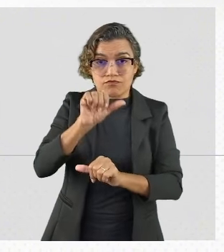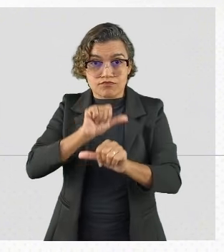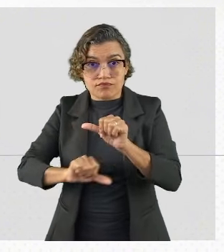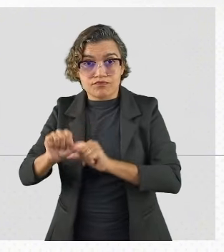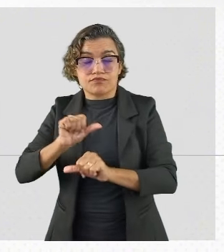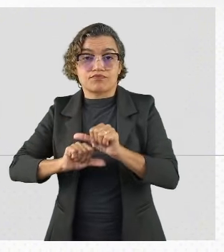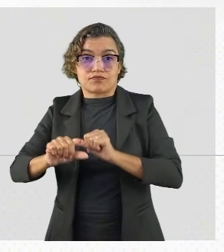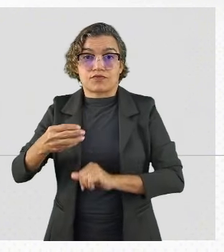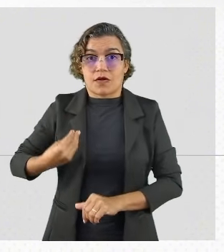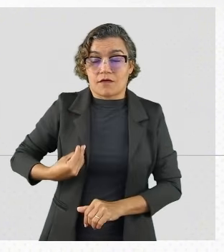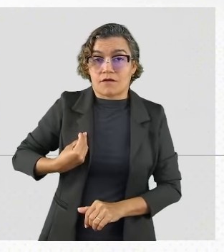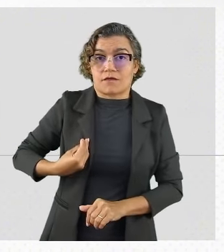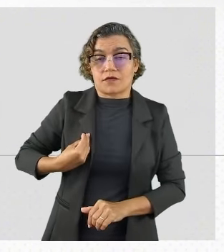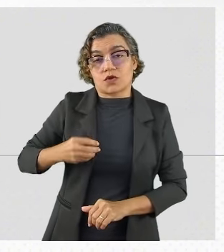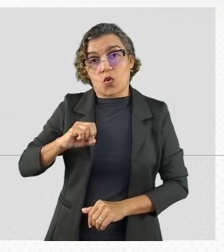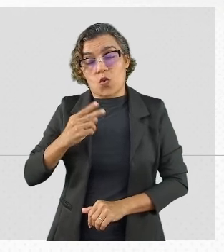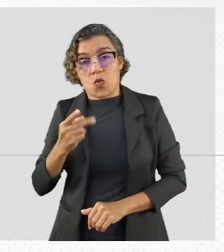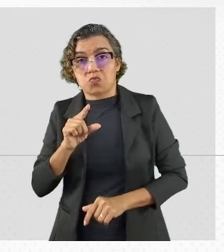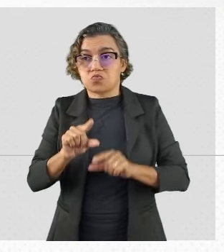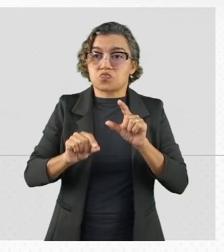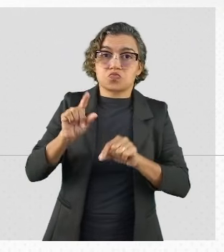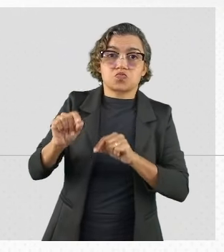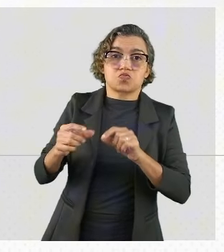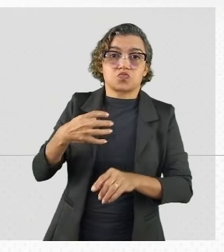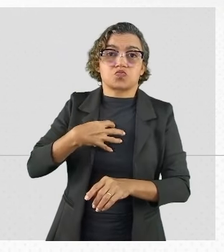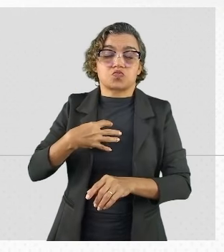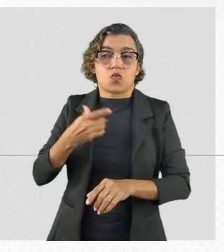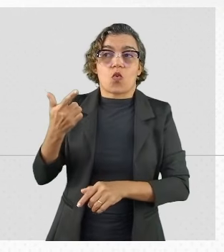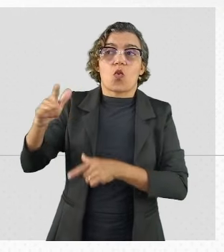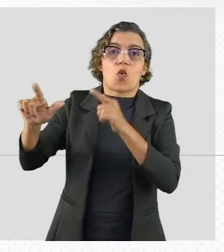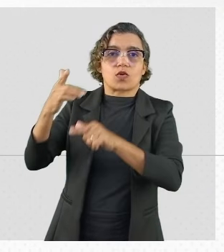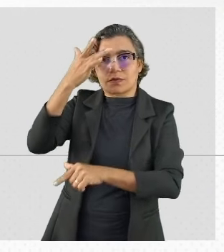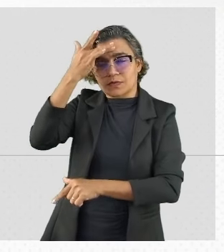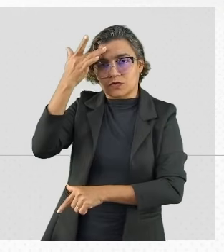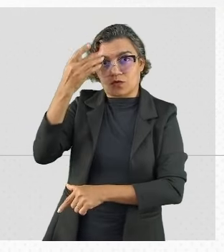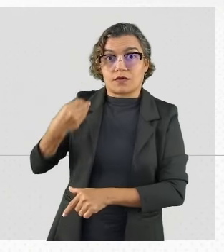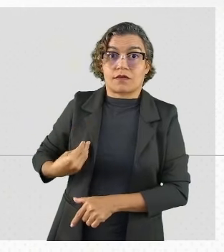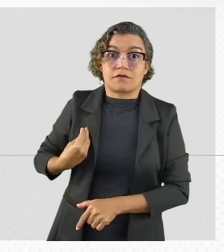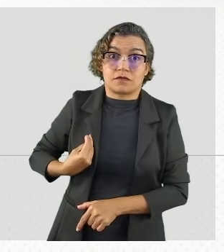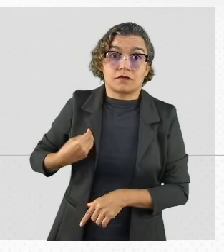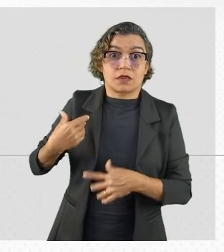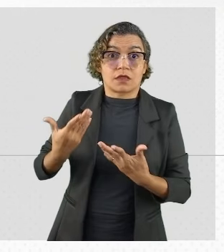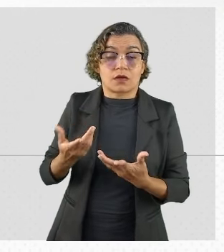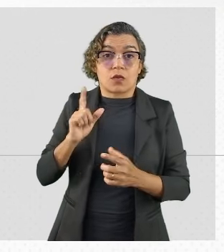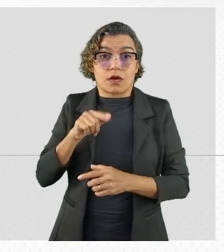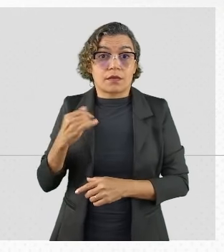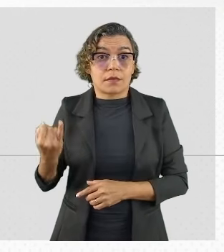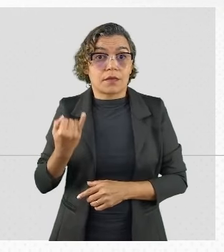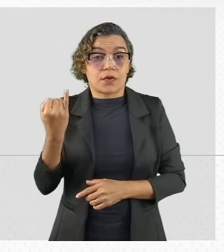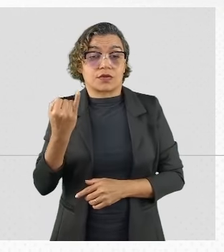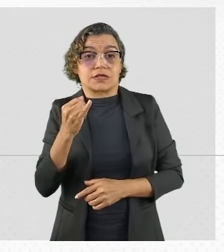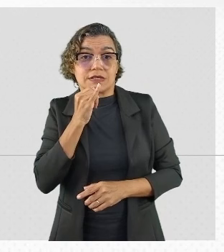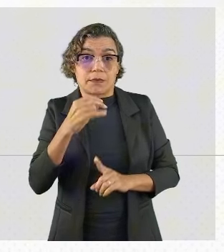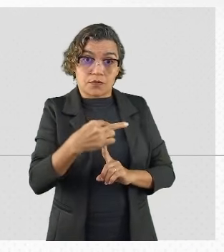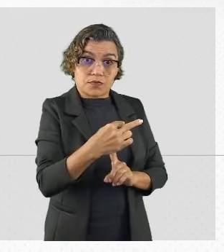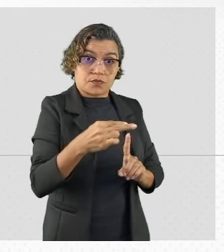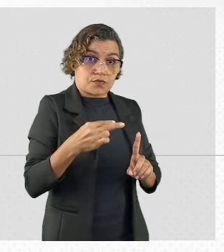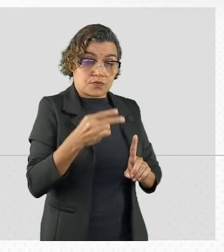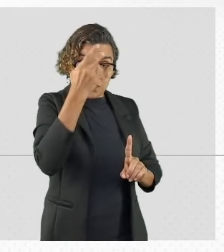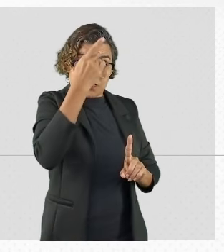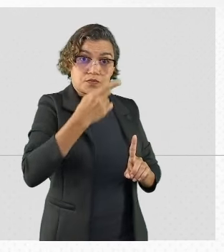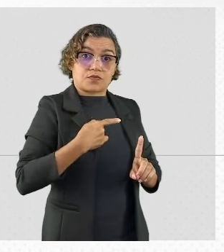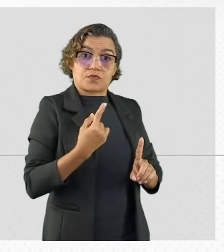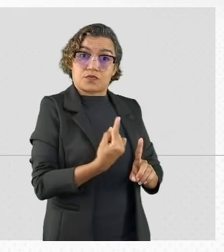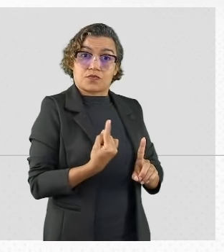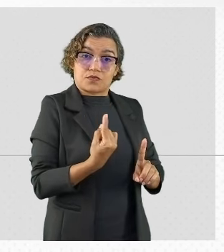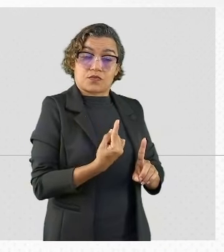como uma tentativa de alterar a forma como os outros vivem. Então, ela é importante tanto de uma perspectiva individual